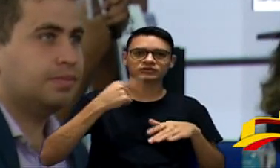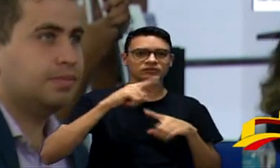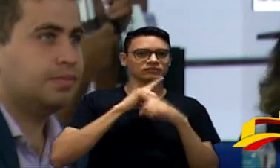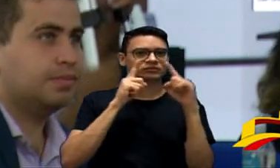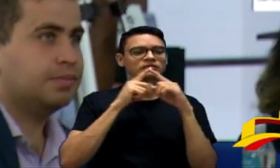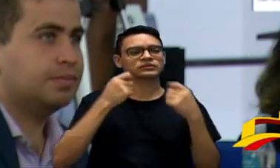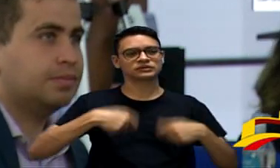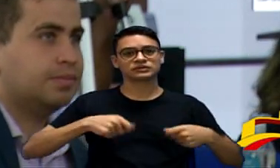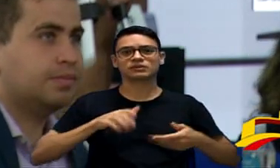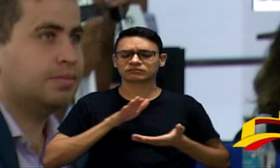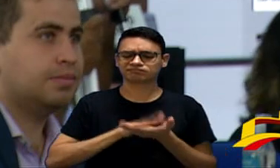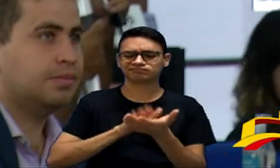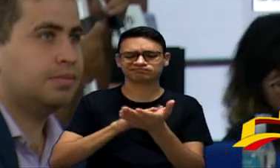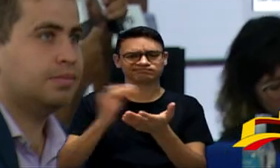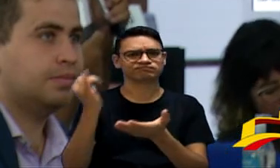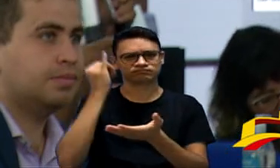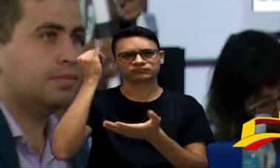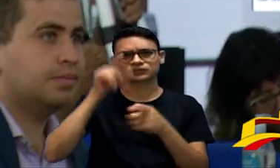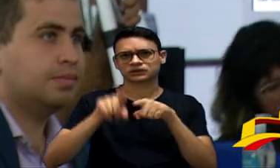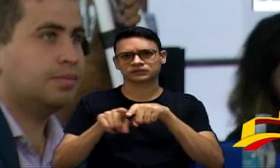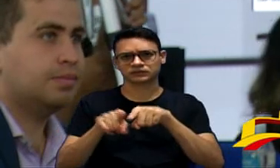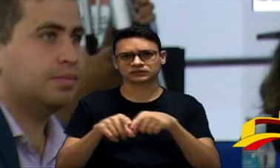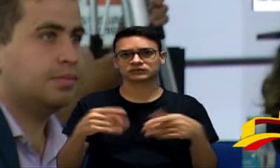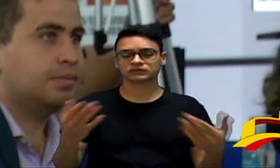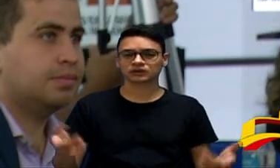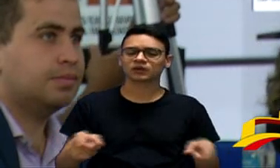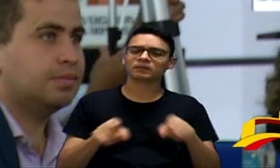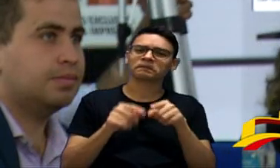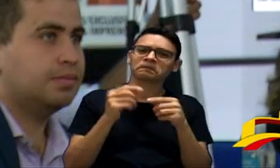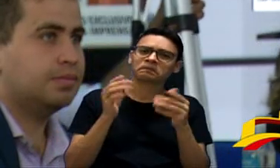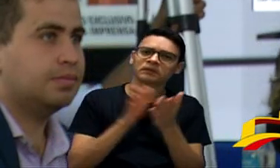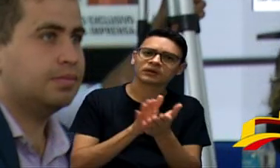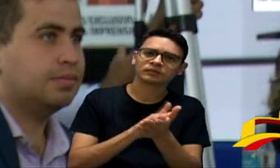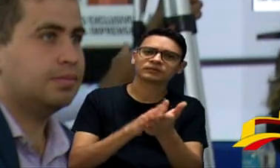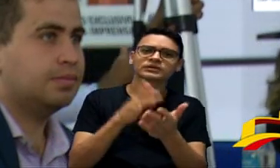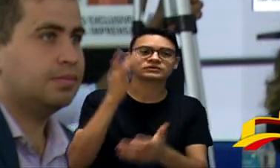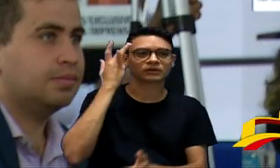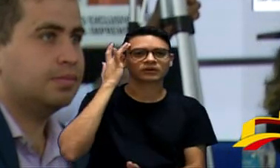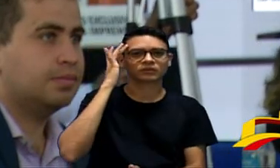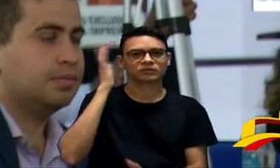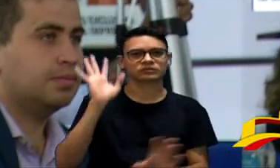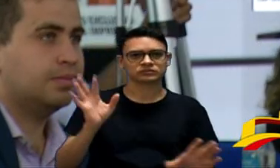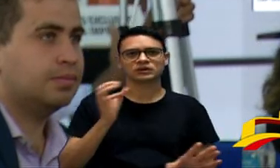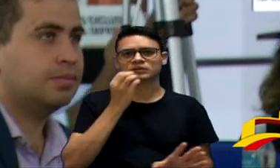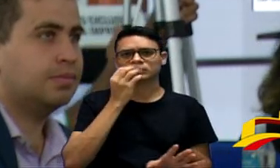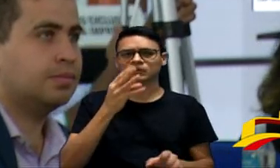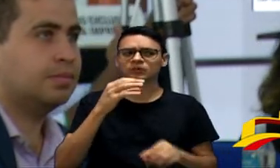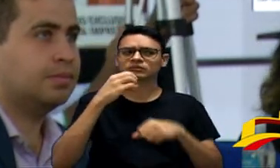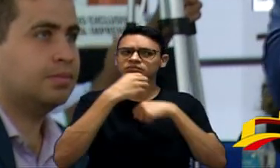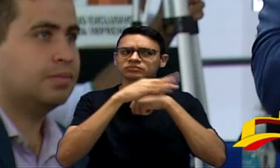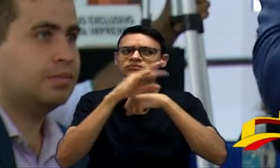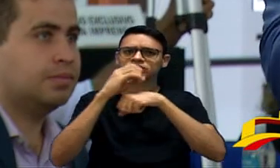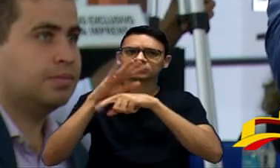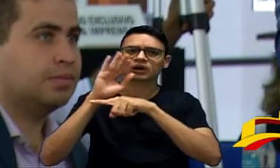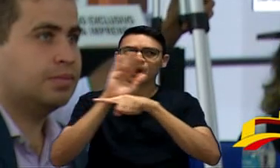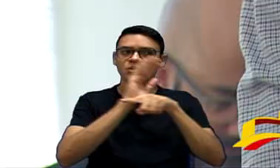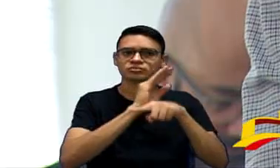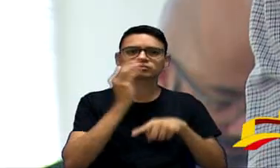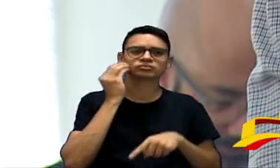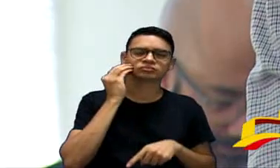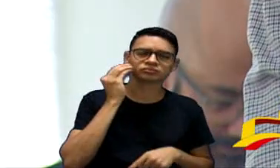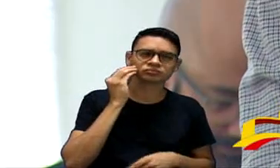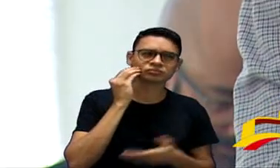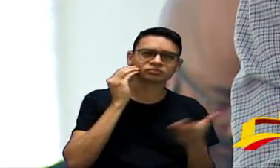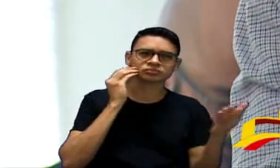elogiar, a gente tem que elogiar também. Então, parabéns, vereador Yara. Eu acho que tem que ter oportunidade. Oportunidade de